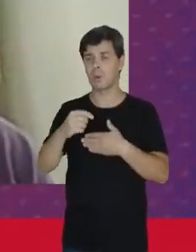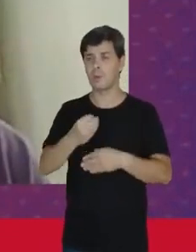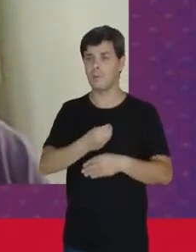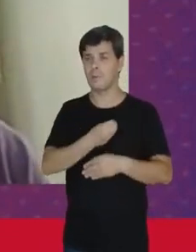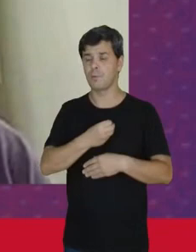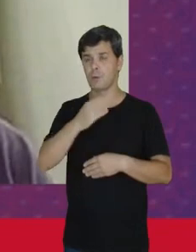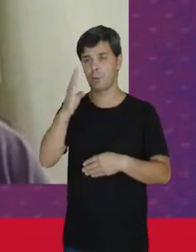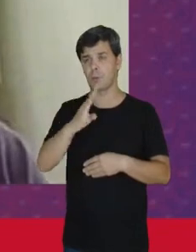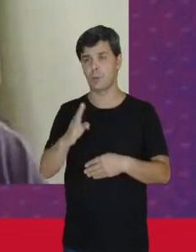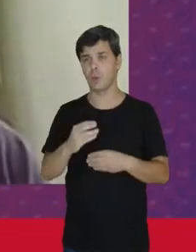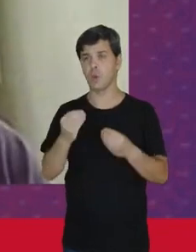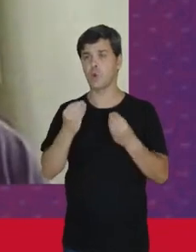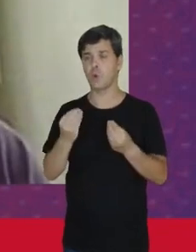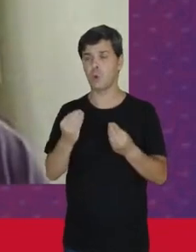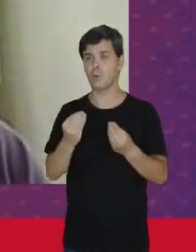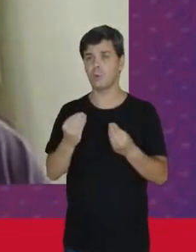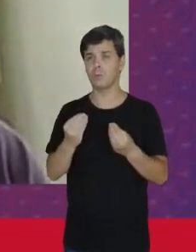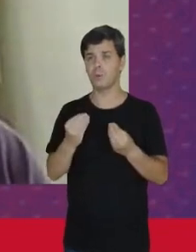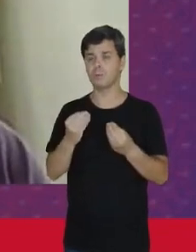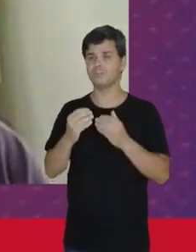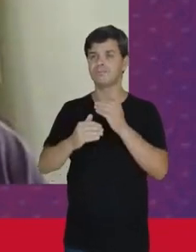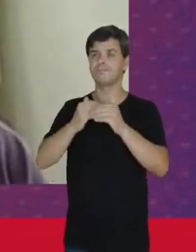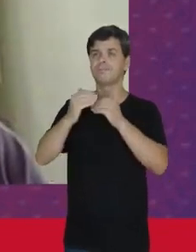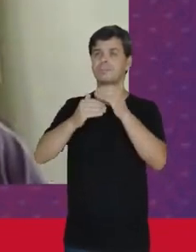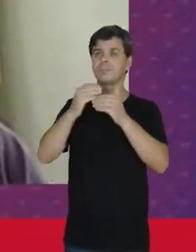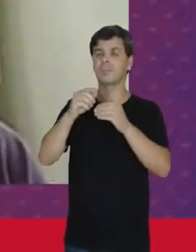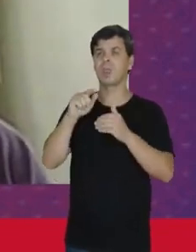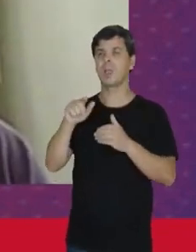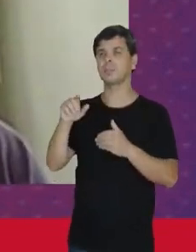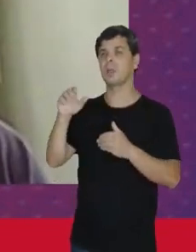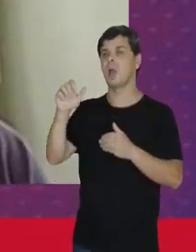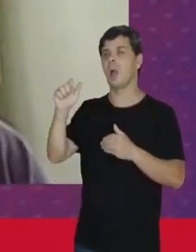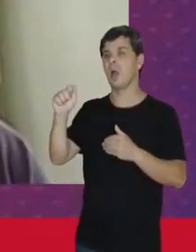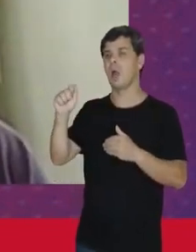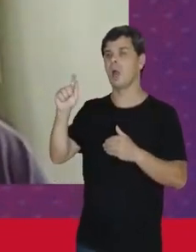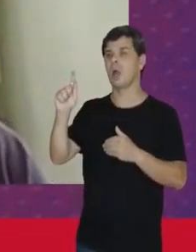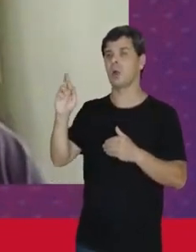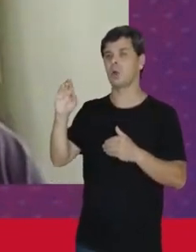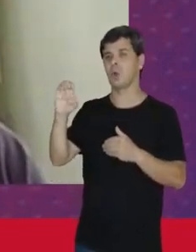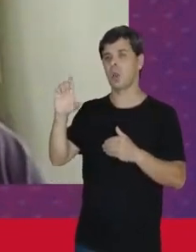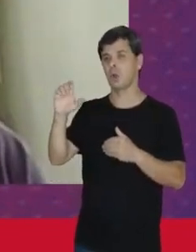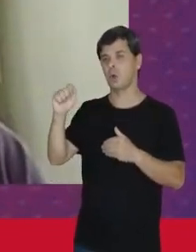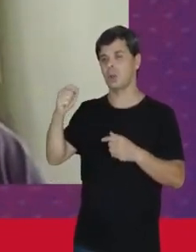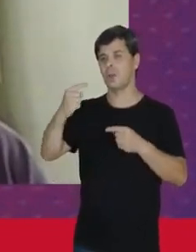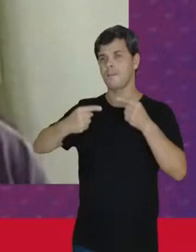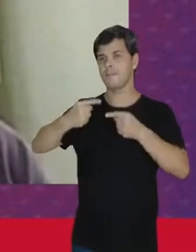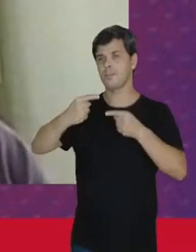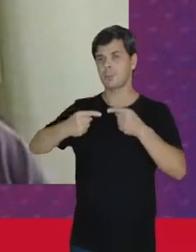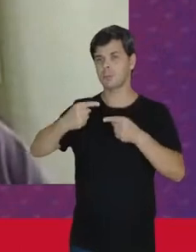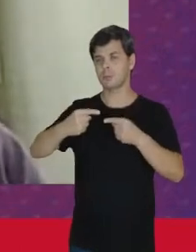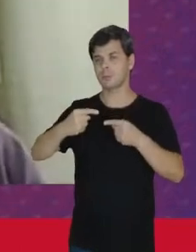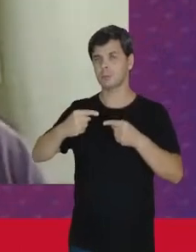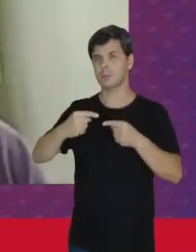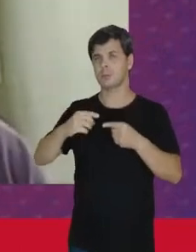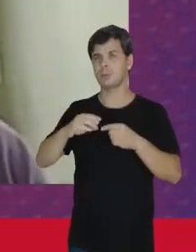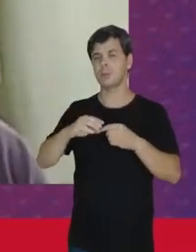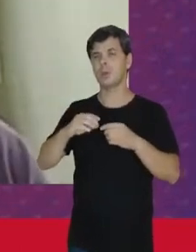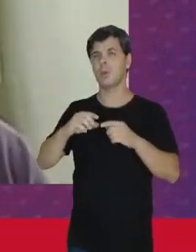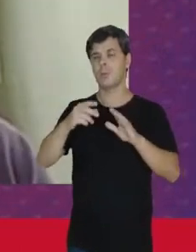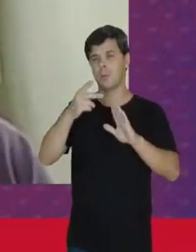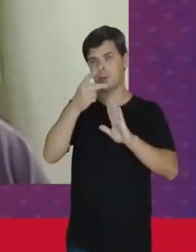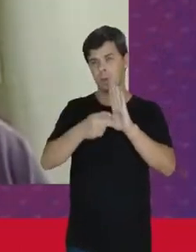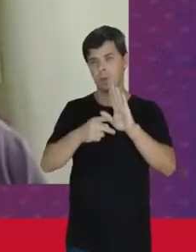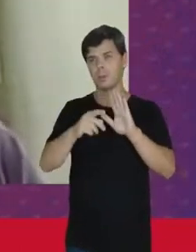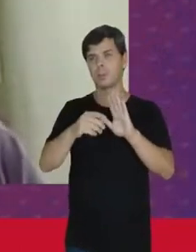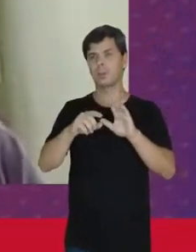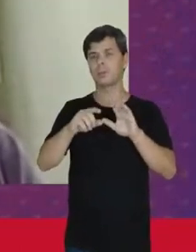no Brasil e como que a gente pode promover, né, essa agroecologia a partir de políticas públicas, programas e